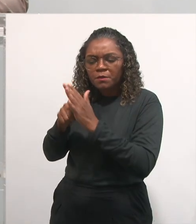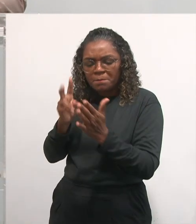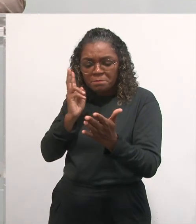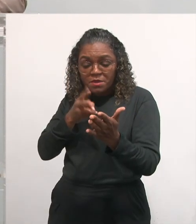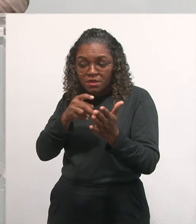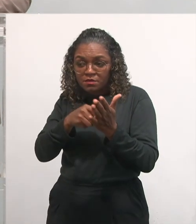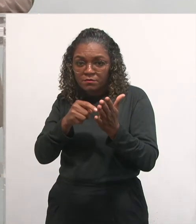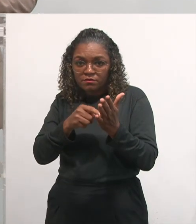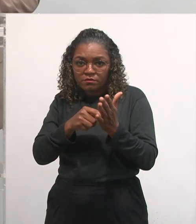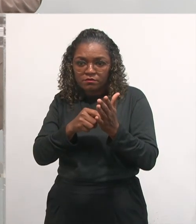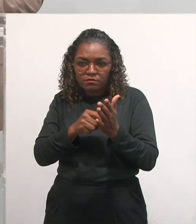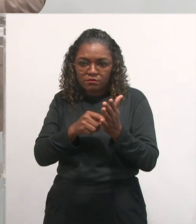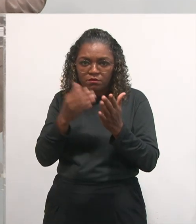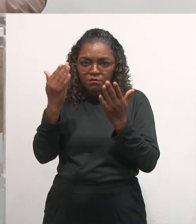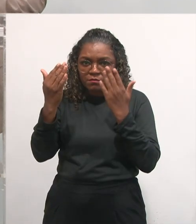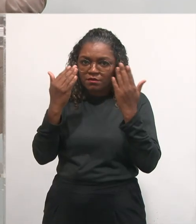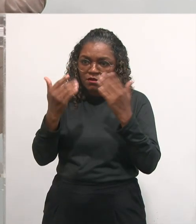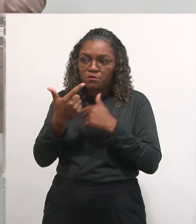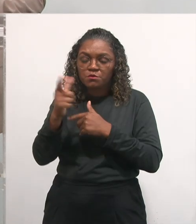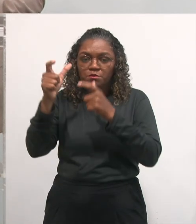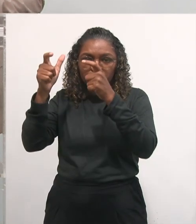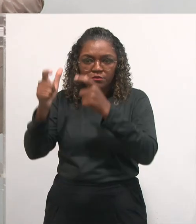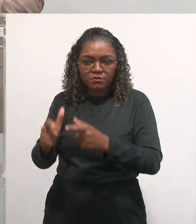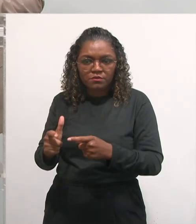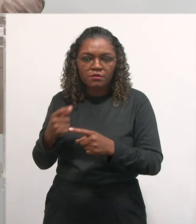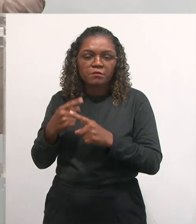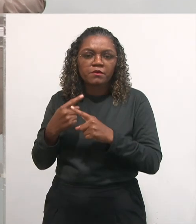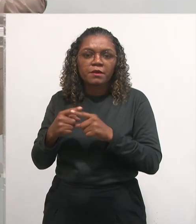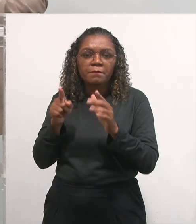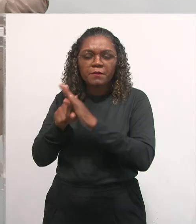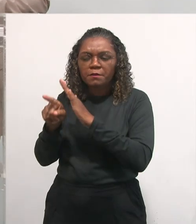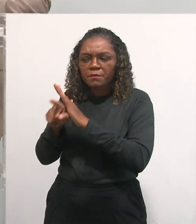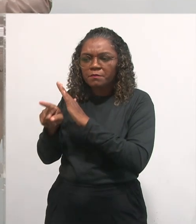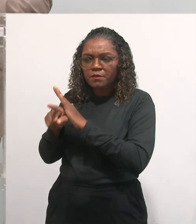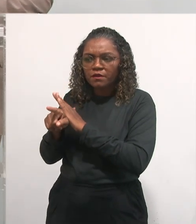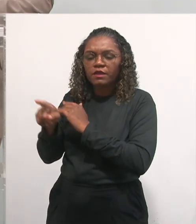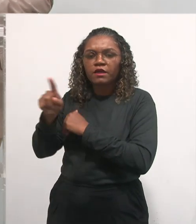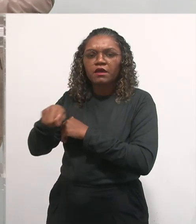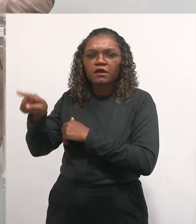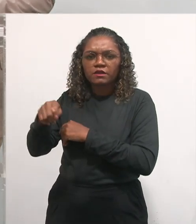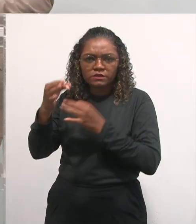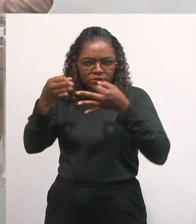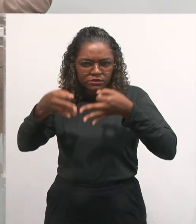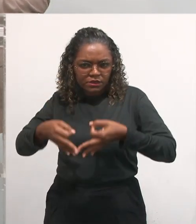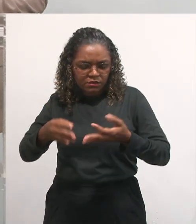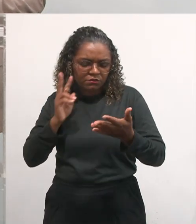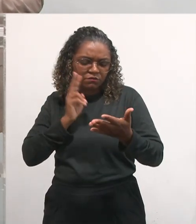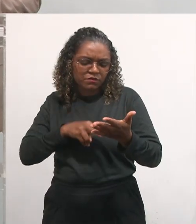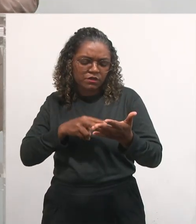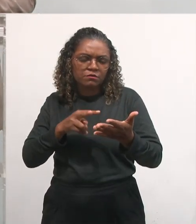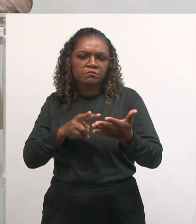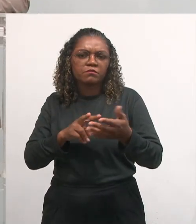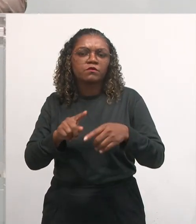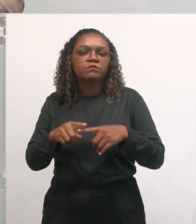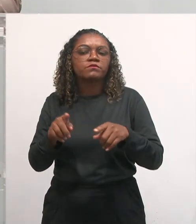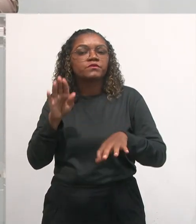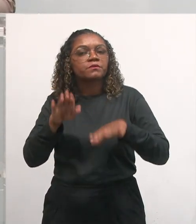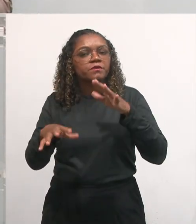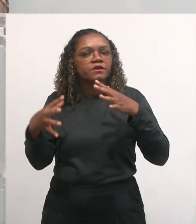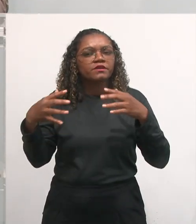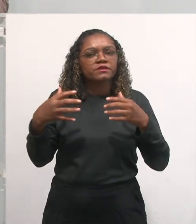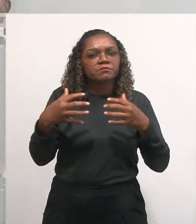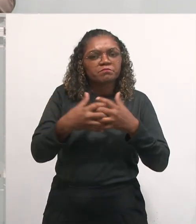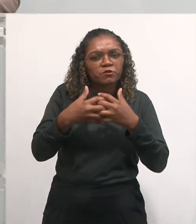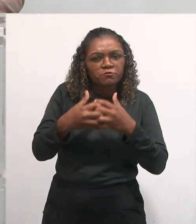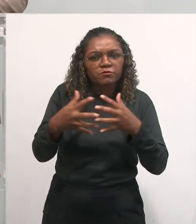o questionário em outro bairro da cidade para ver se as perguntas vão coletar realmente o que você quer. Às vezes a pergunta tá mal